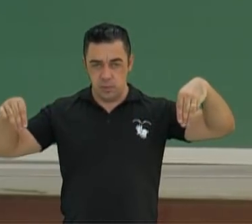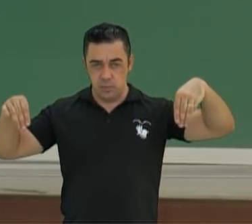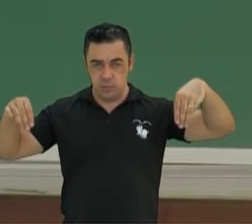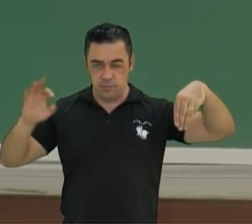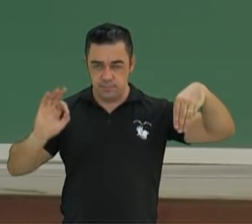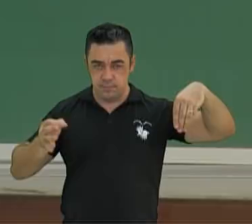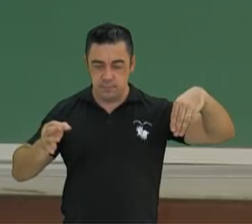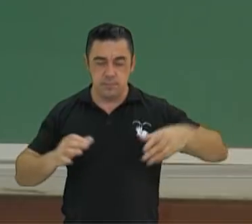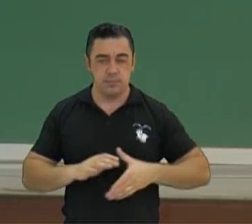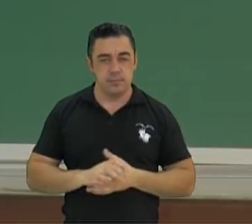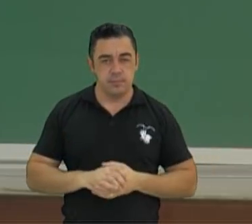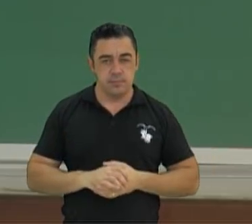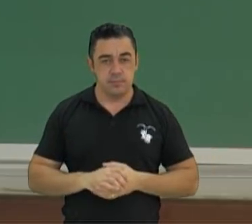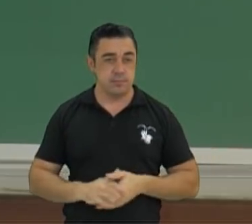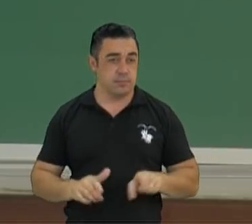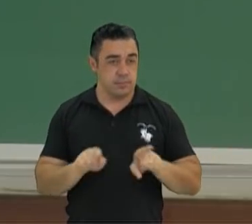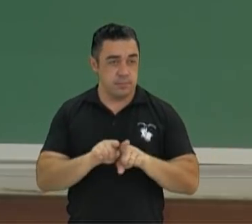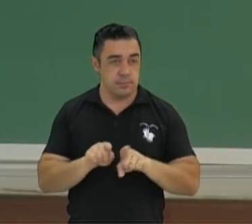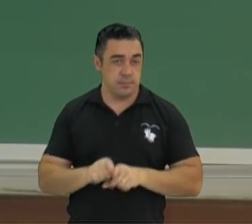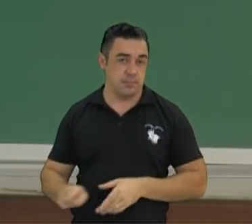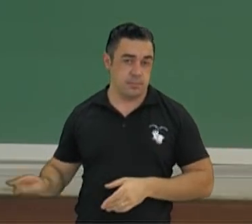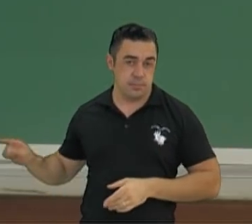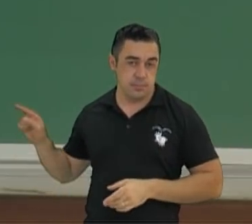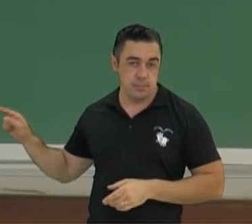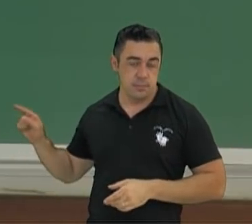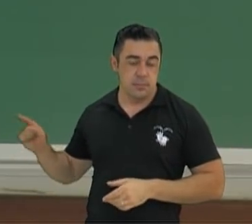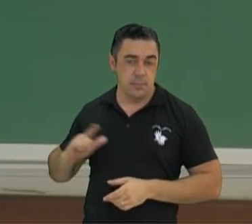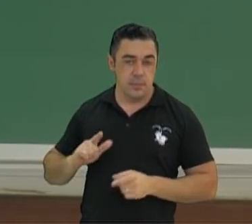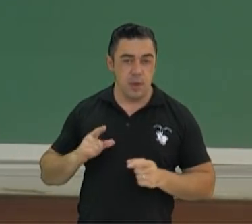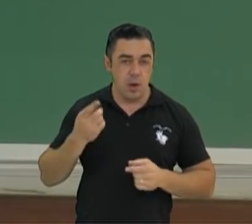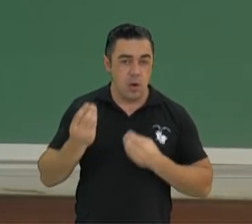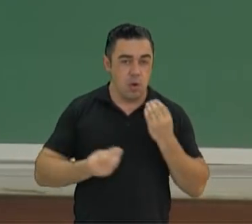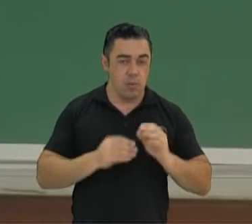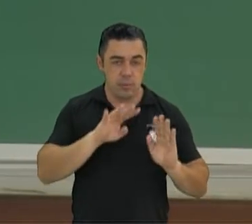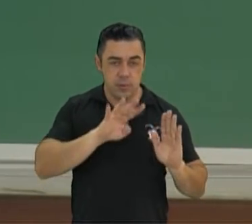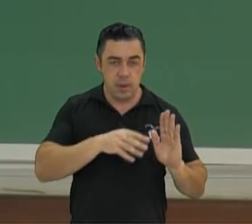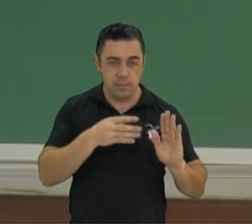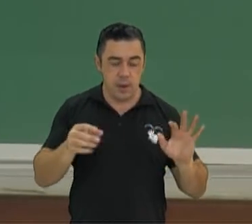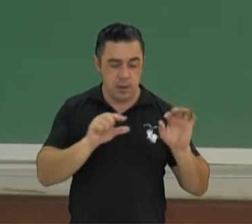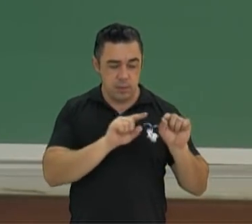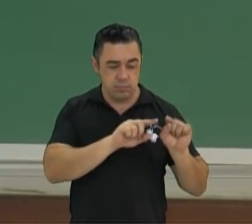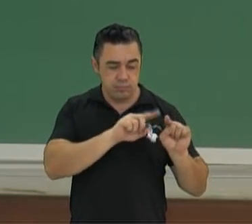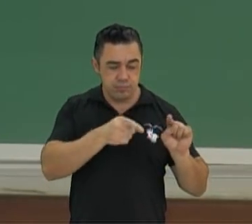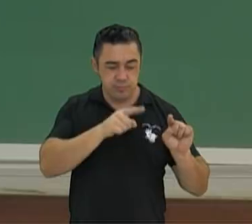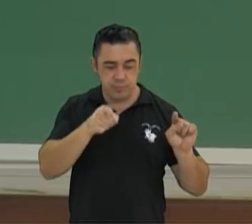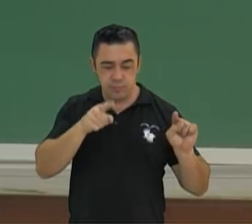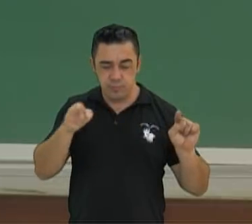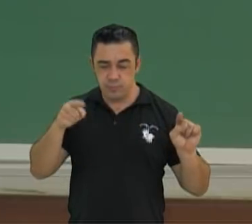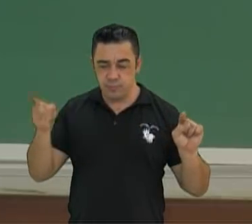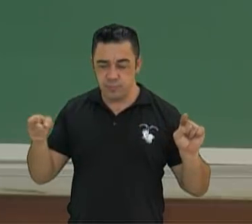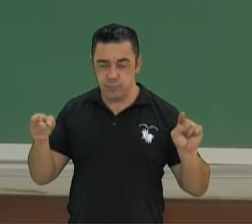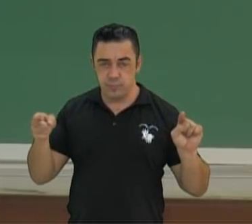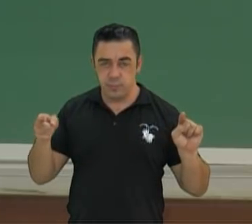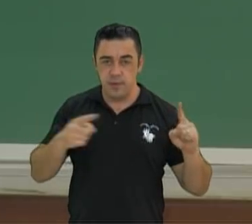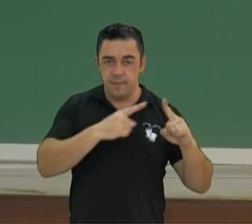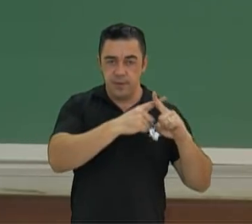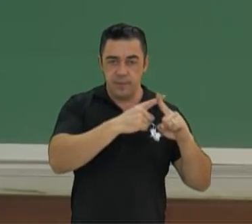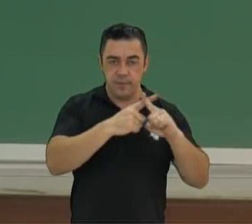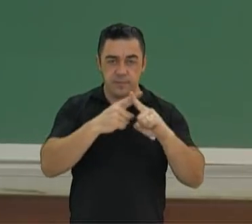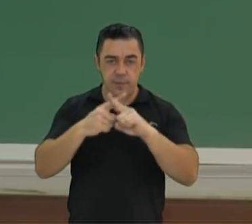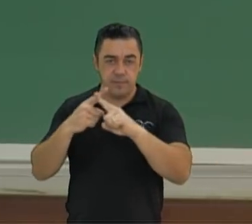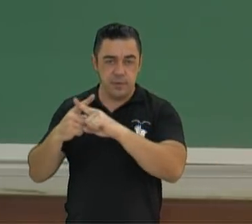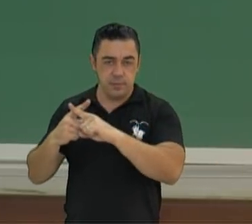milímetro cúbico. Também temos as transformações de unidades de medida. Pode ser que